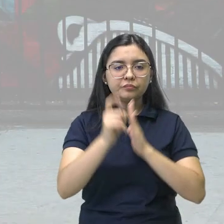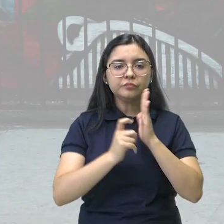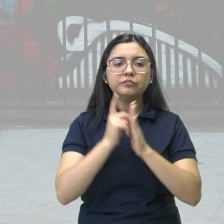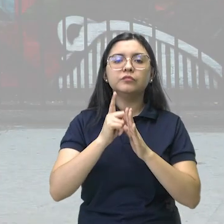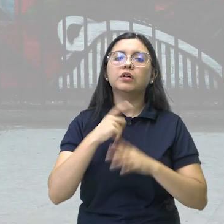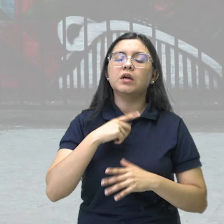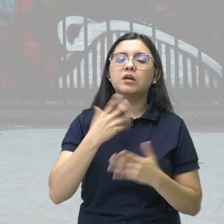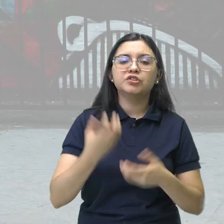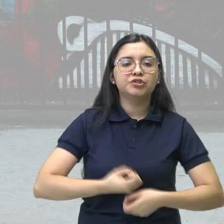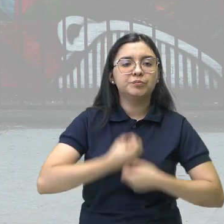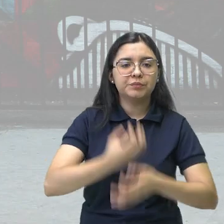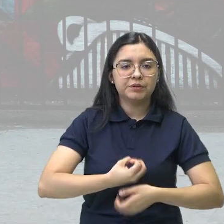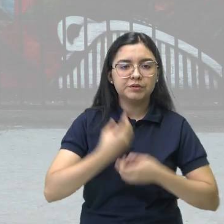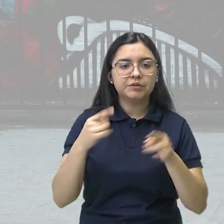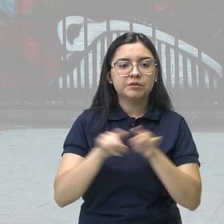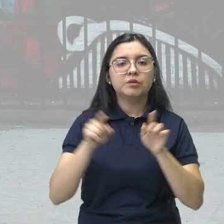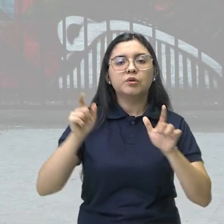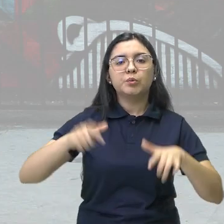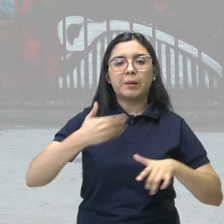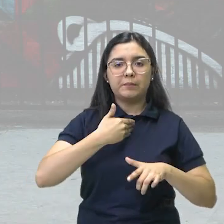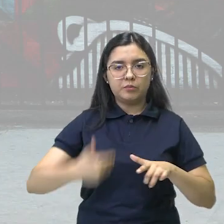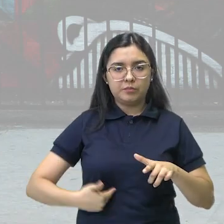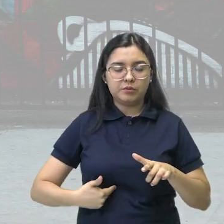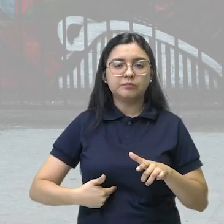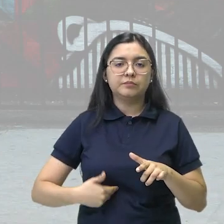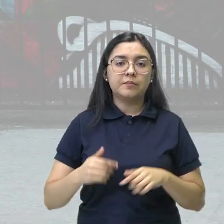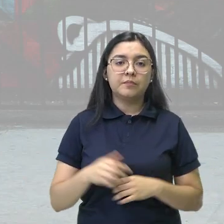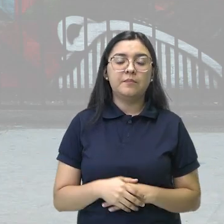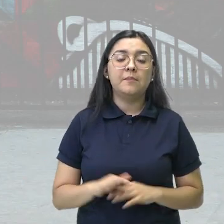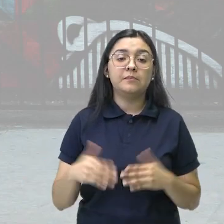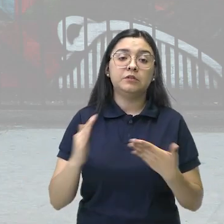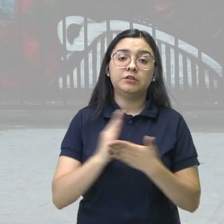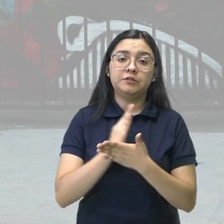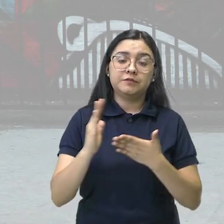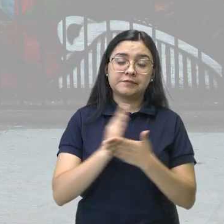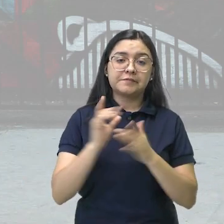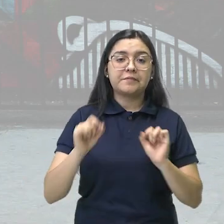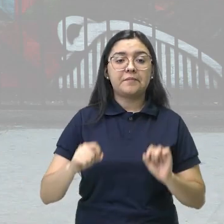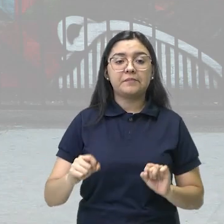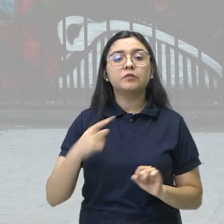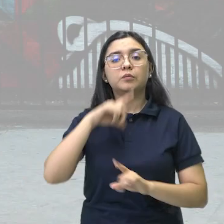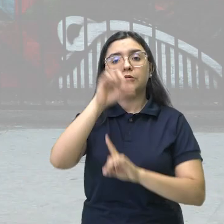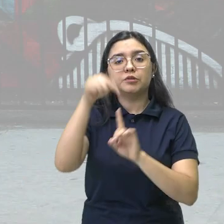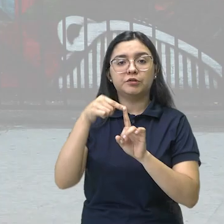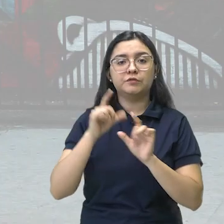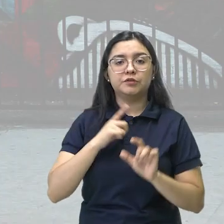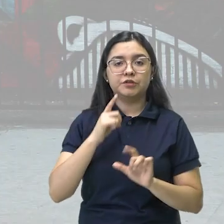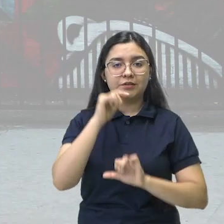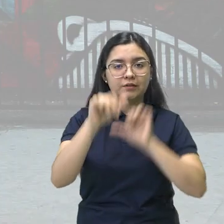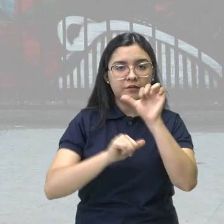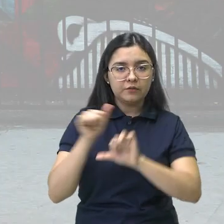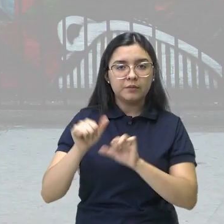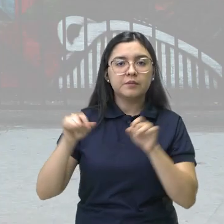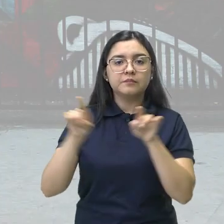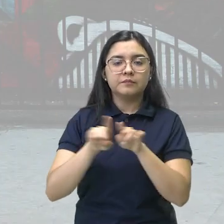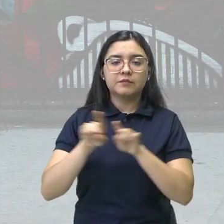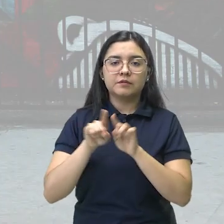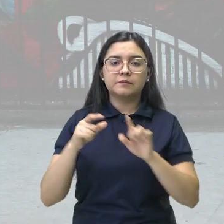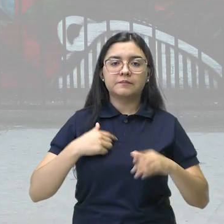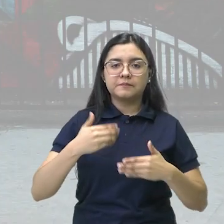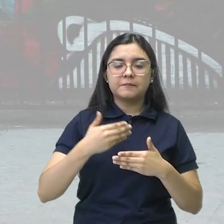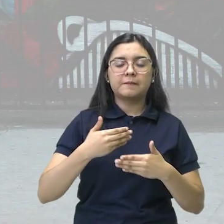de expressão em espaços públicos, muitas vezes com o objetivo de